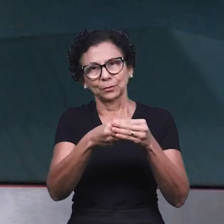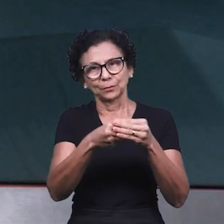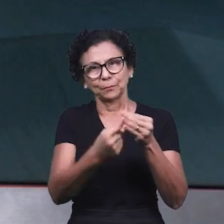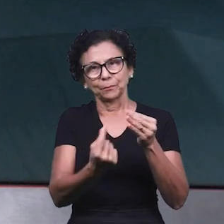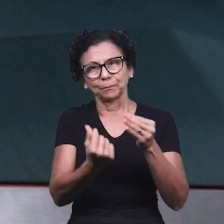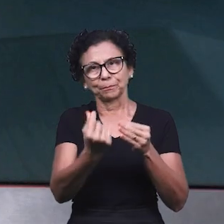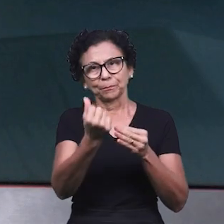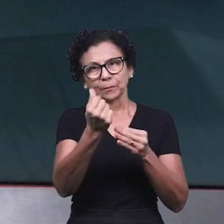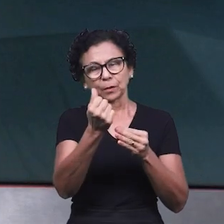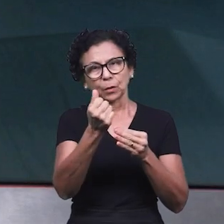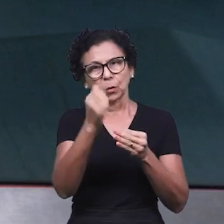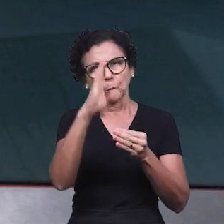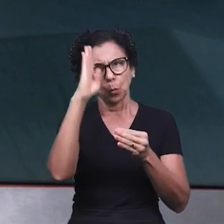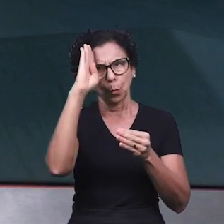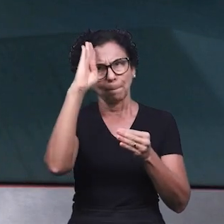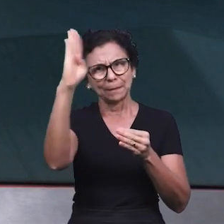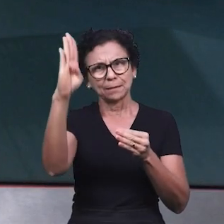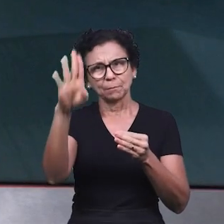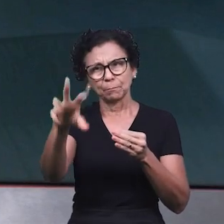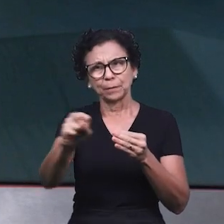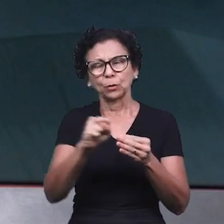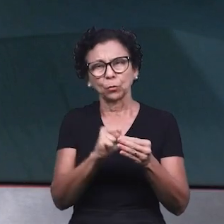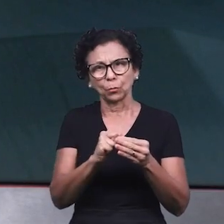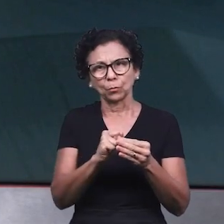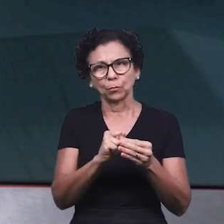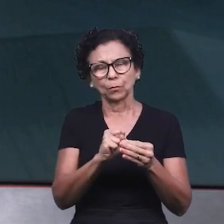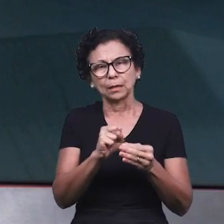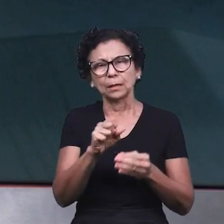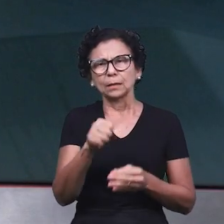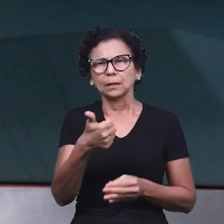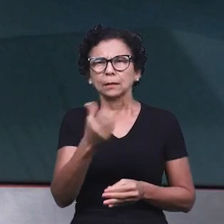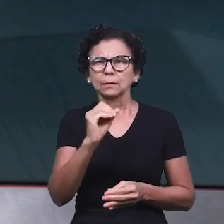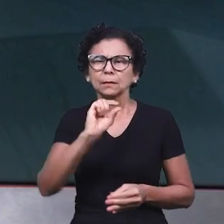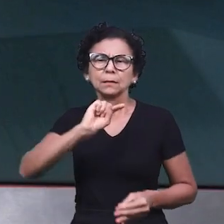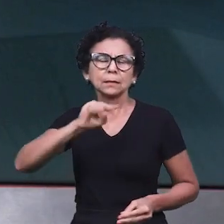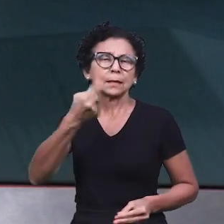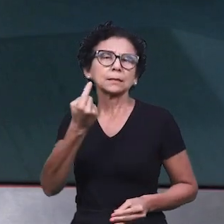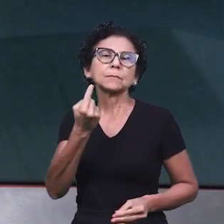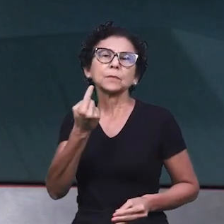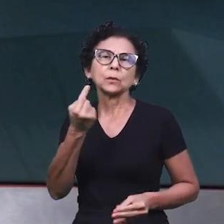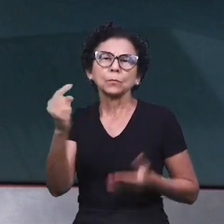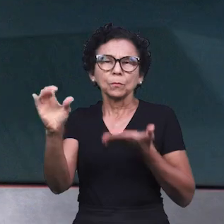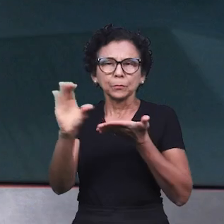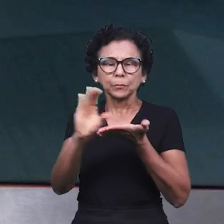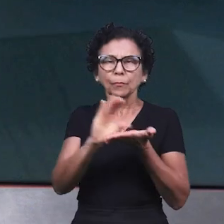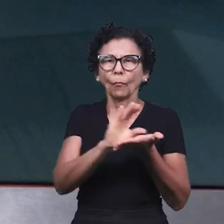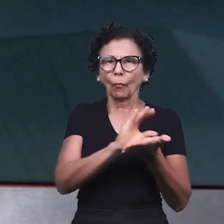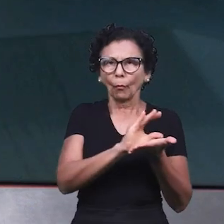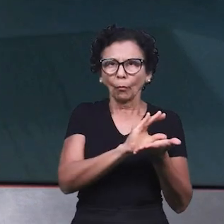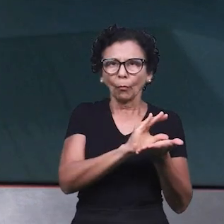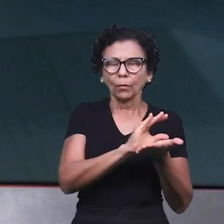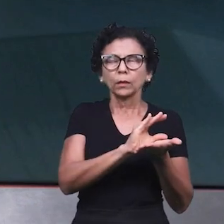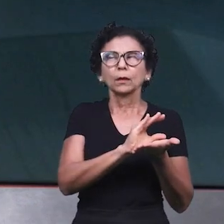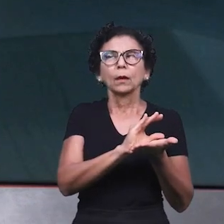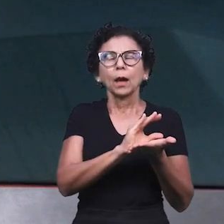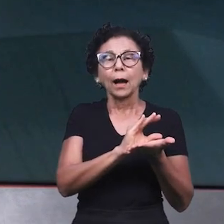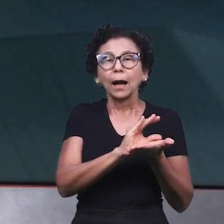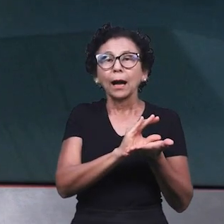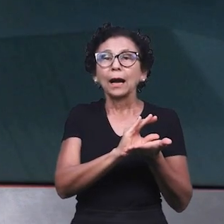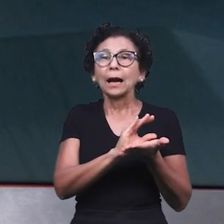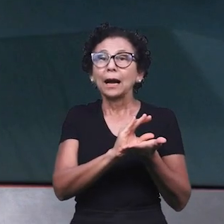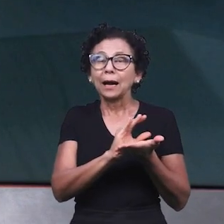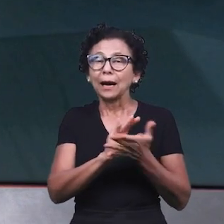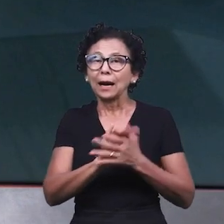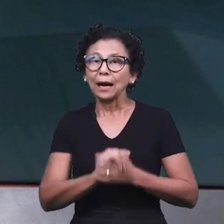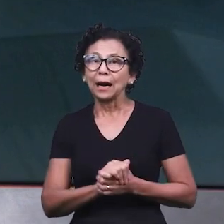quê? O valor do principal. Eu precisei de 10 mil reais. Ali está o valor dos 10 mil